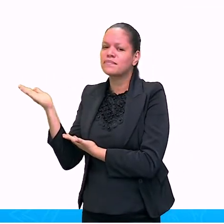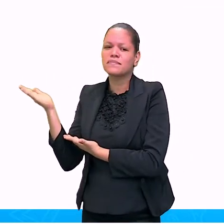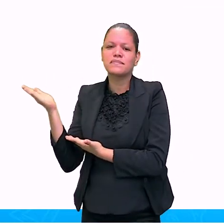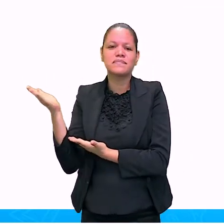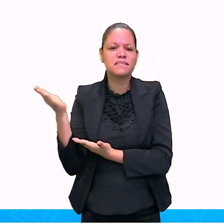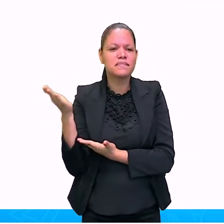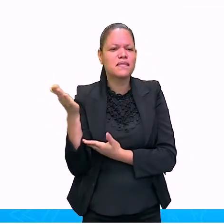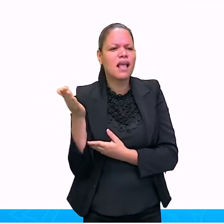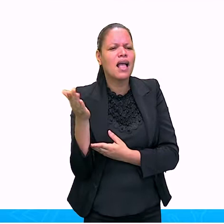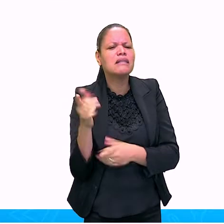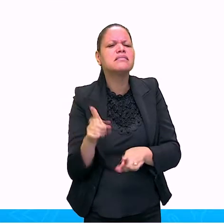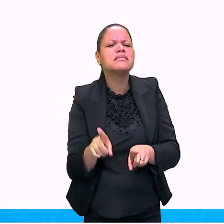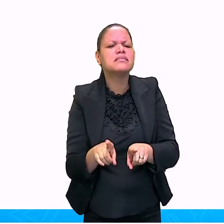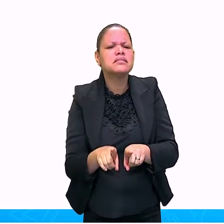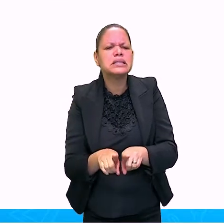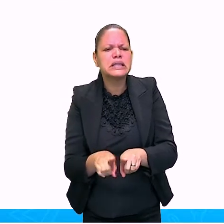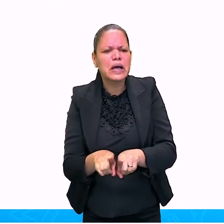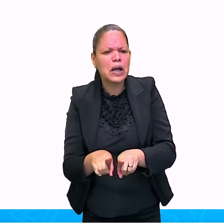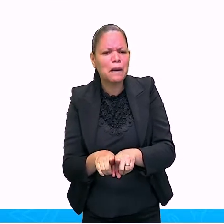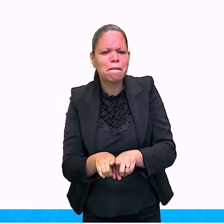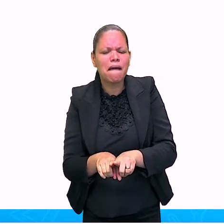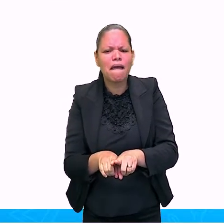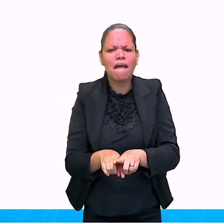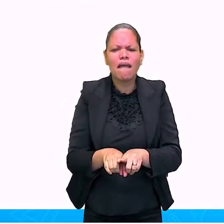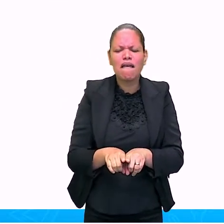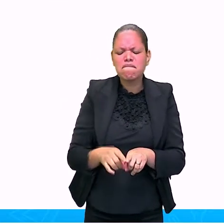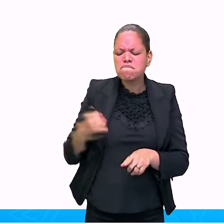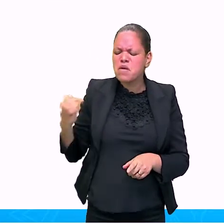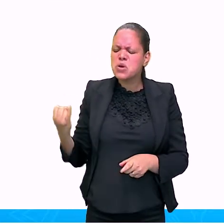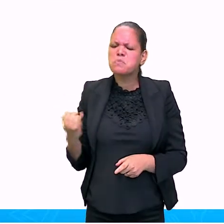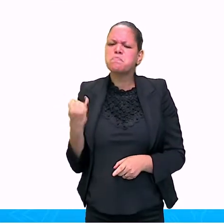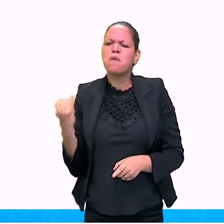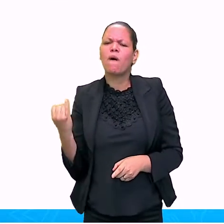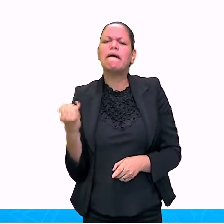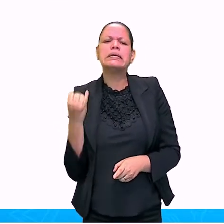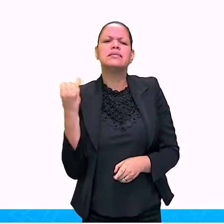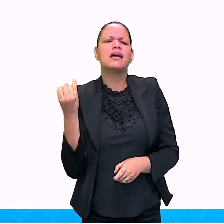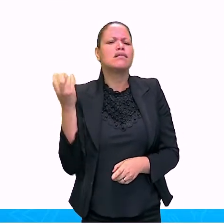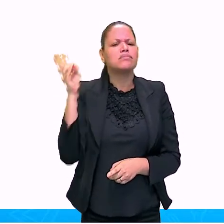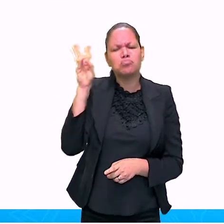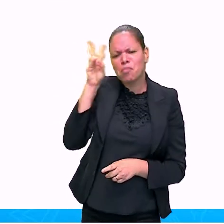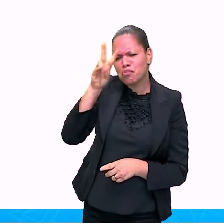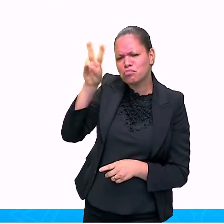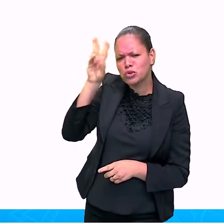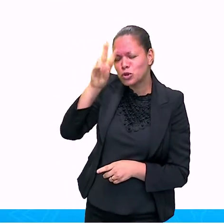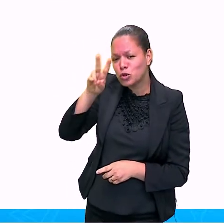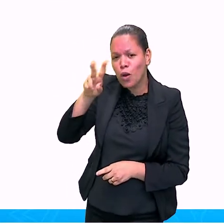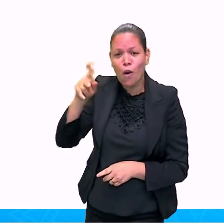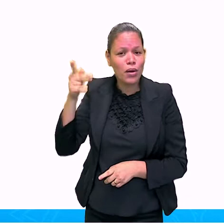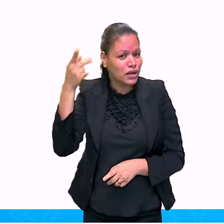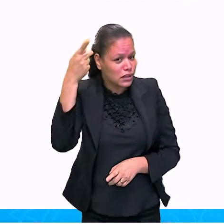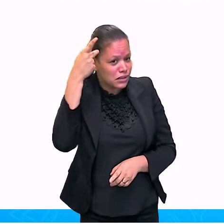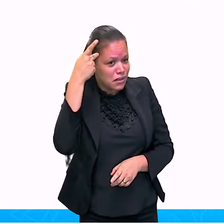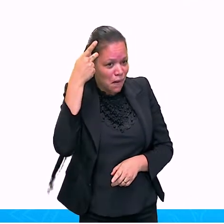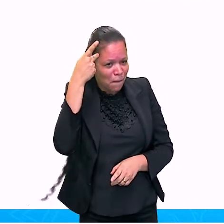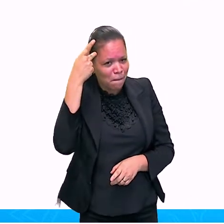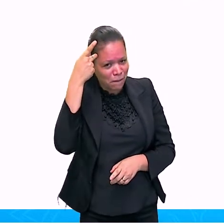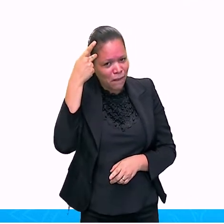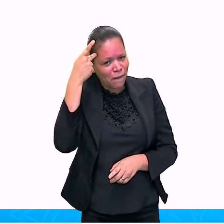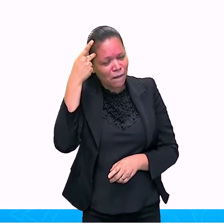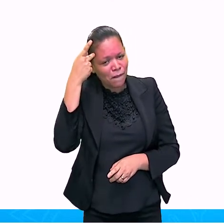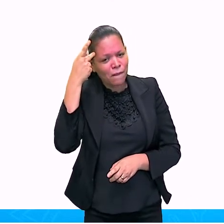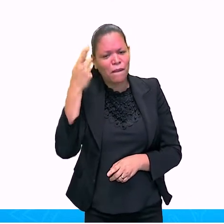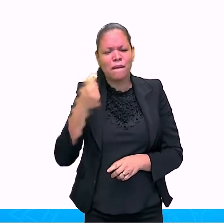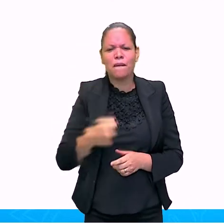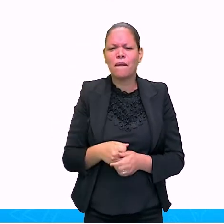Nós vamos estudar também nas entradas e bandeiras quando os espanhóis vieram para o Brasil. E ali dentro desse estado de